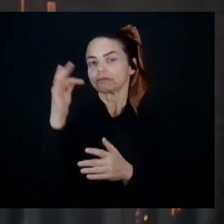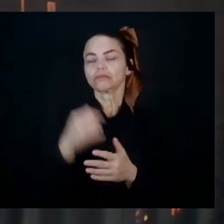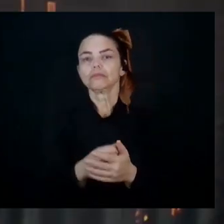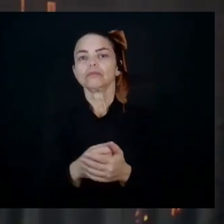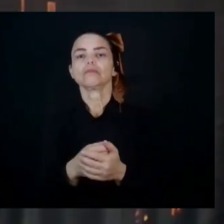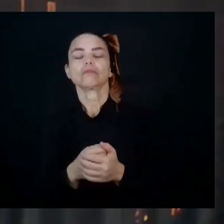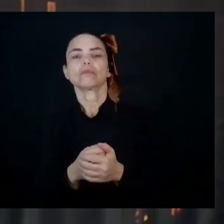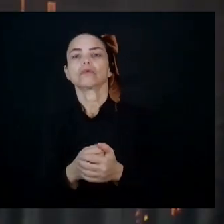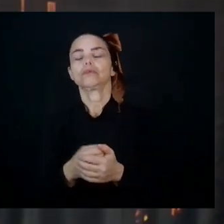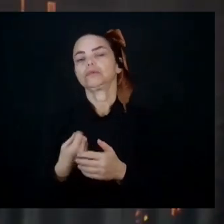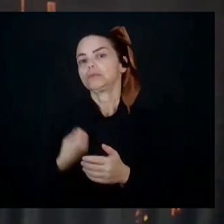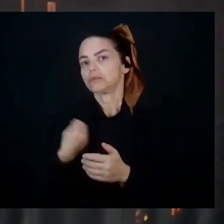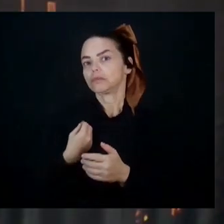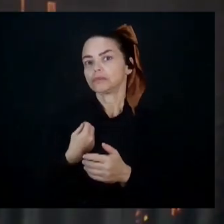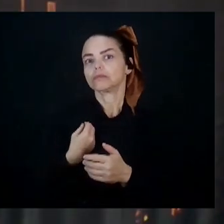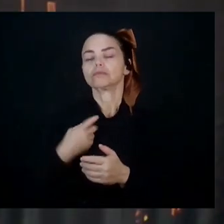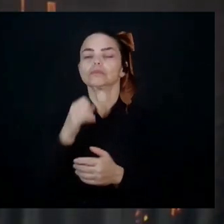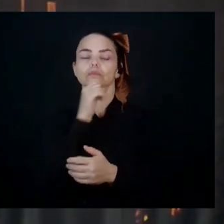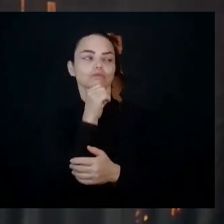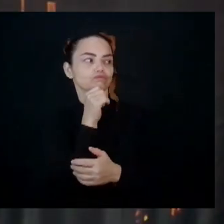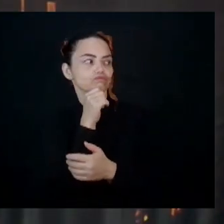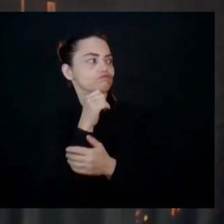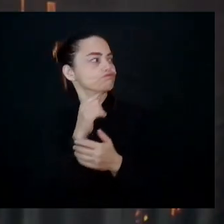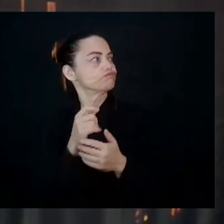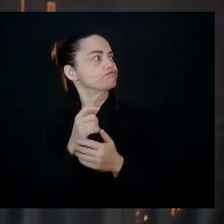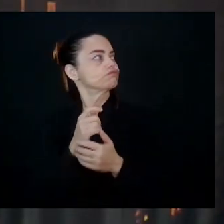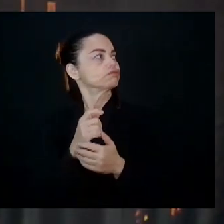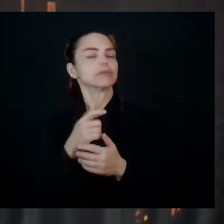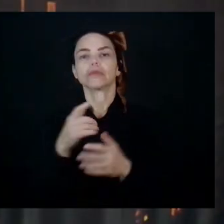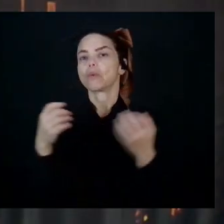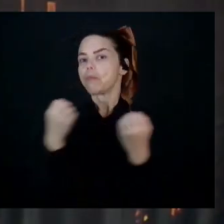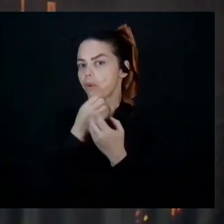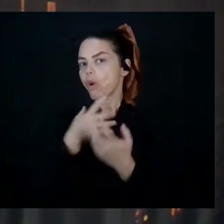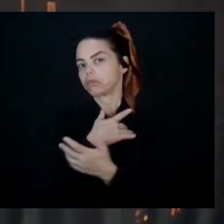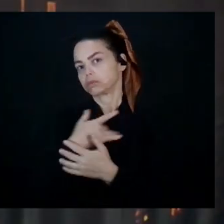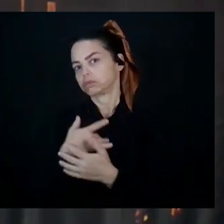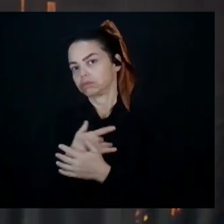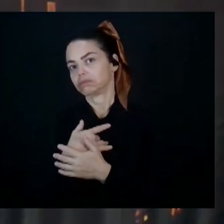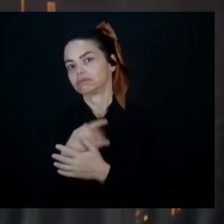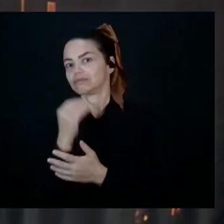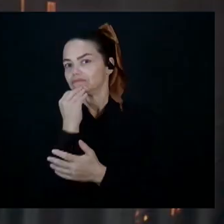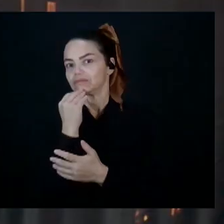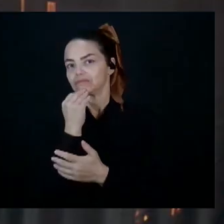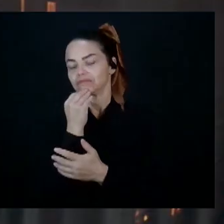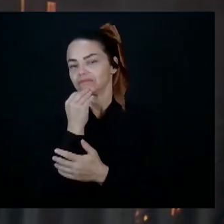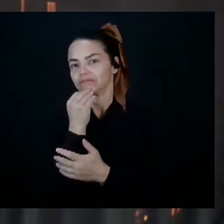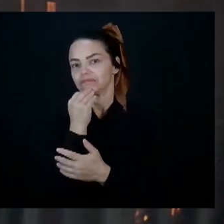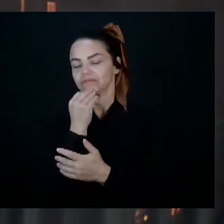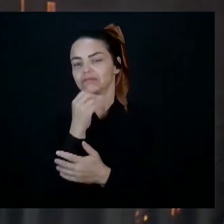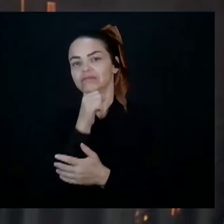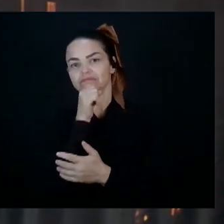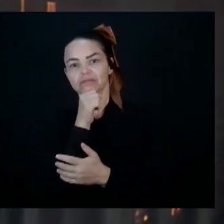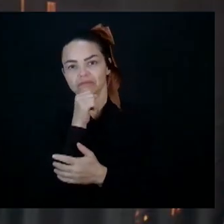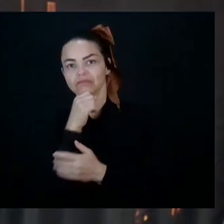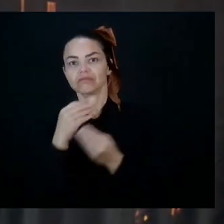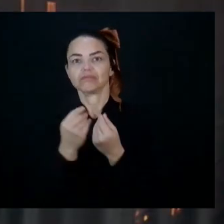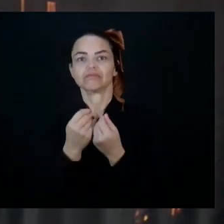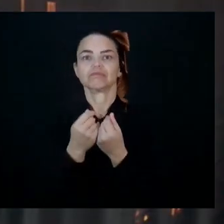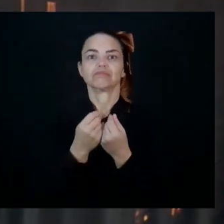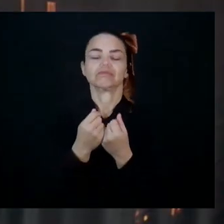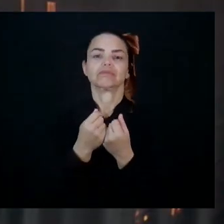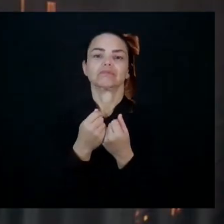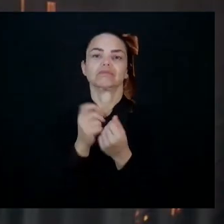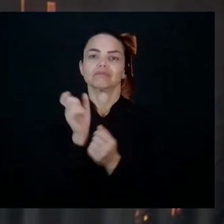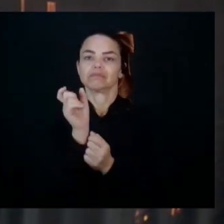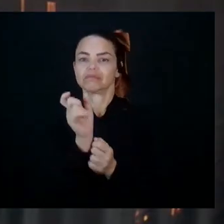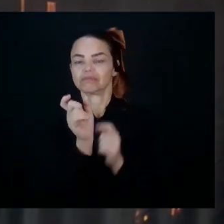sua velhice, né? Vai ter muito mais chance de envelhecer com qualidade. Eu acho que uma das palavras que eu estava